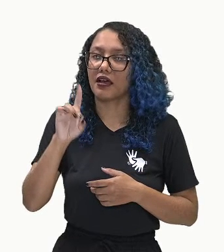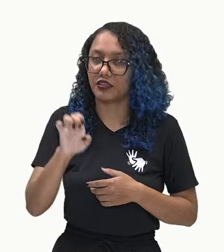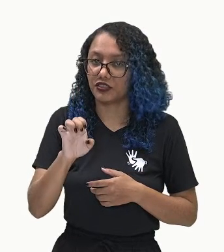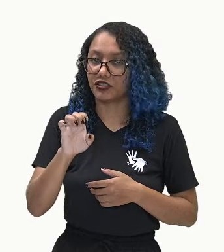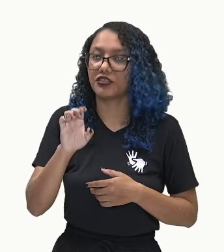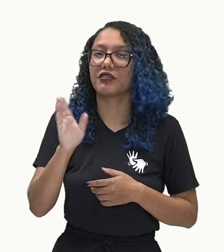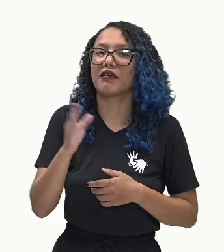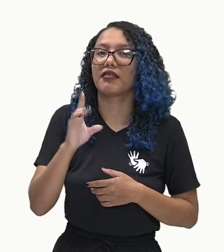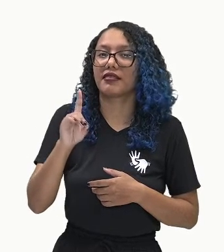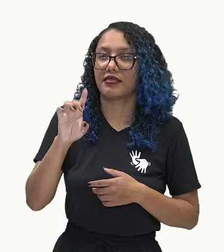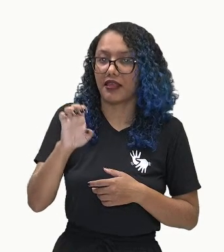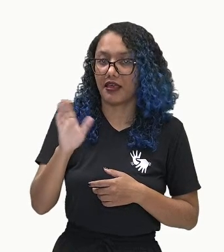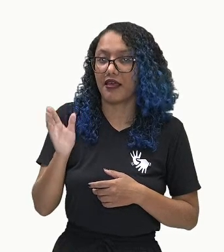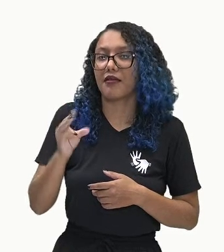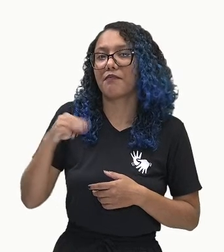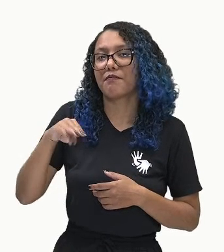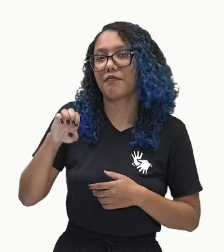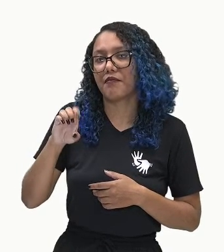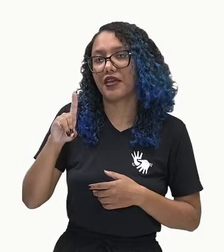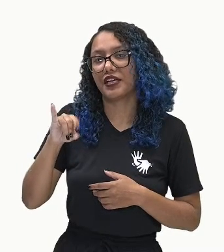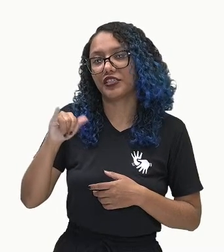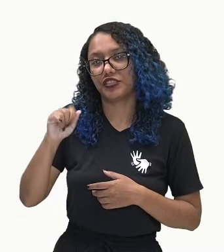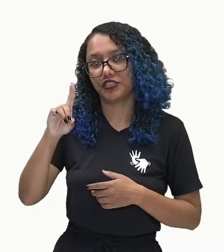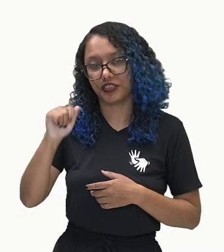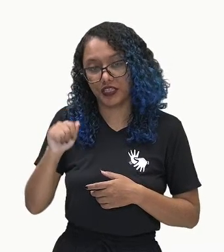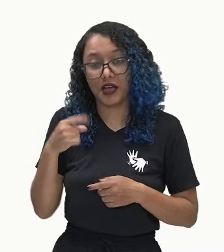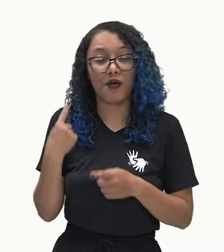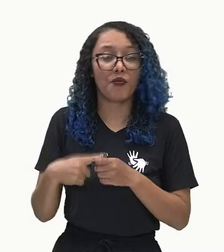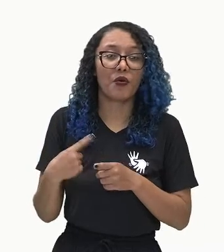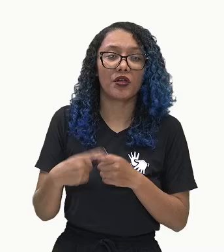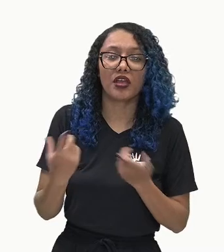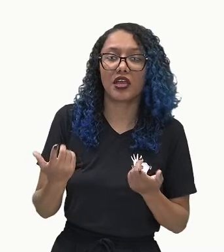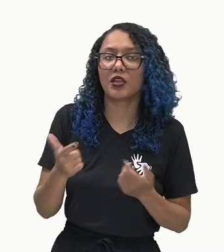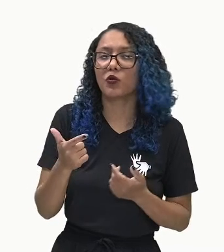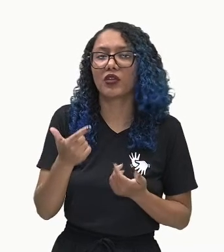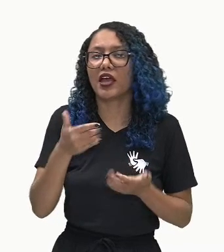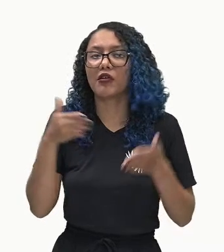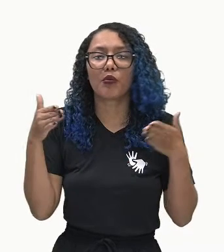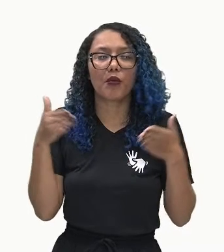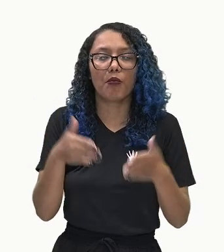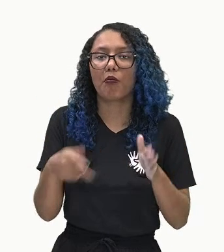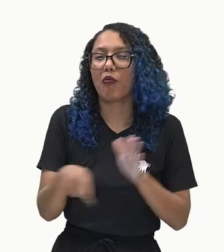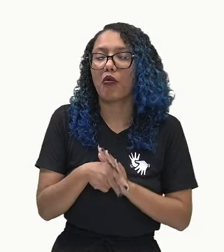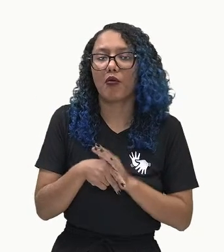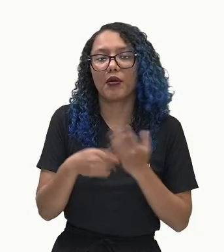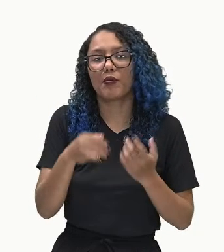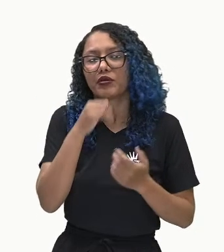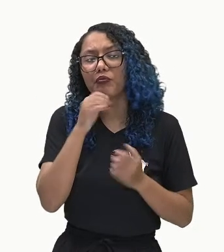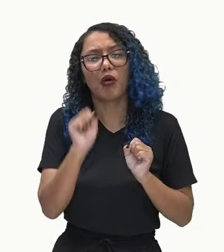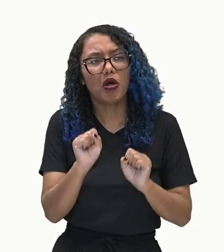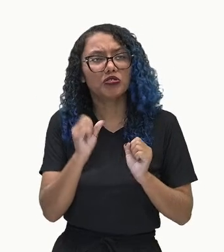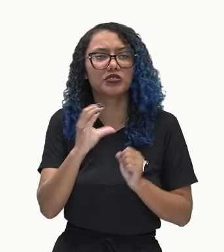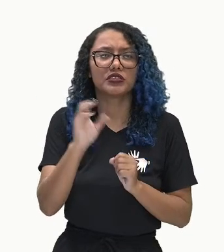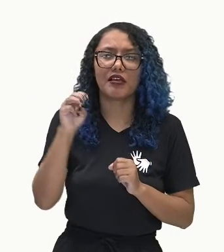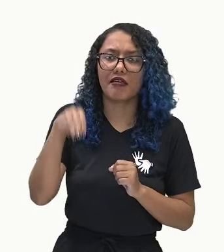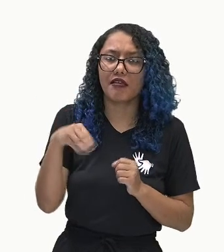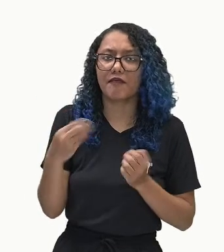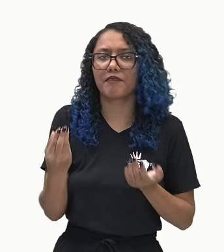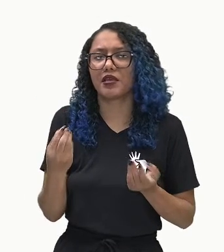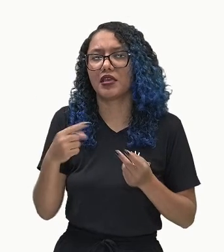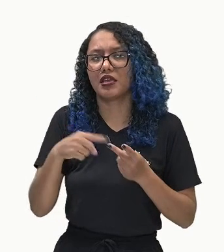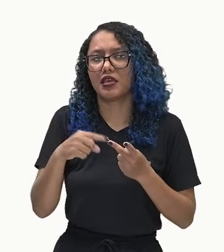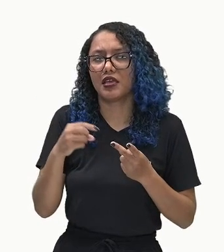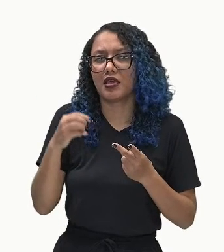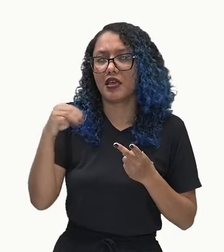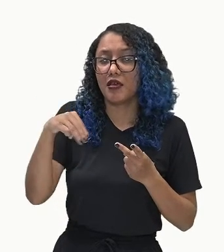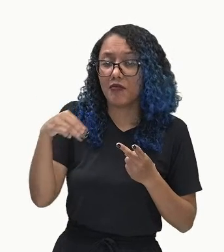não está sendo especificada. Ou seja, a gente pode chamar de 2 centímetros, 2